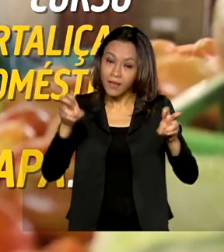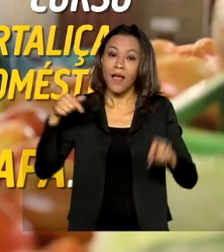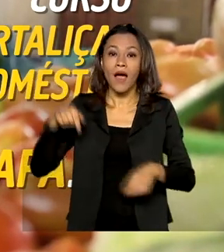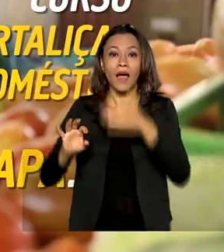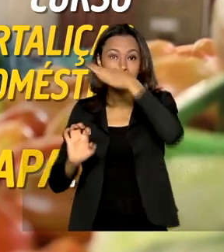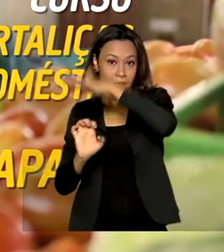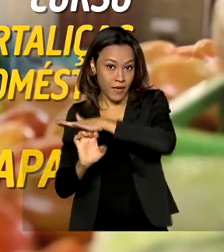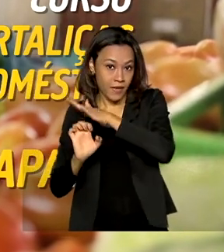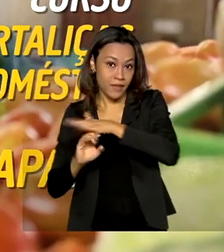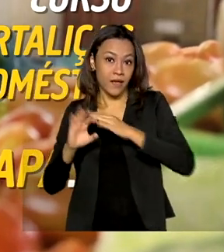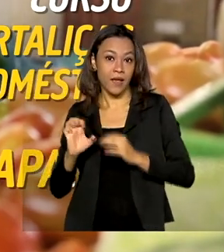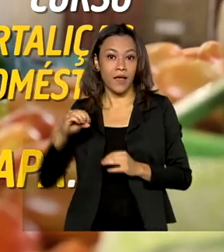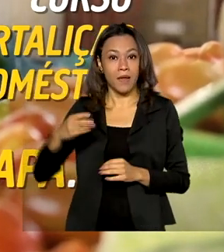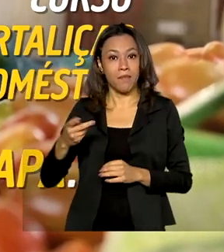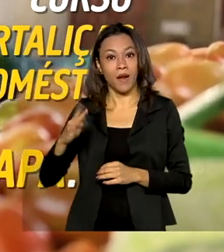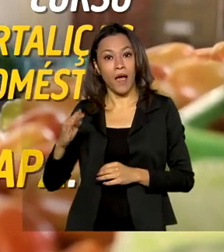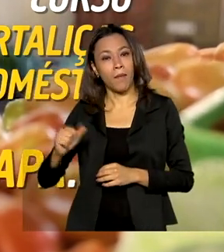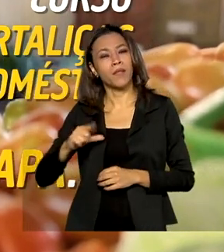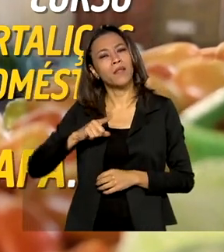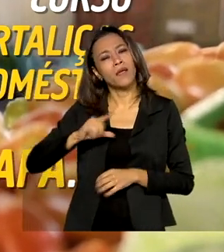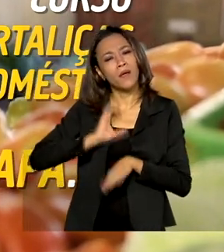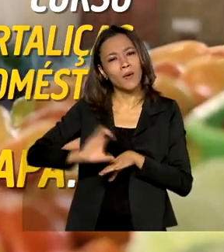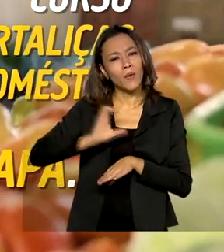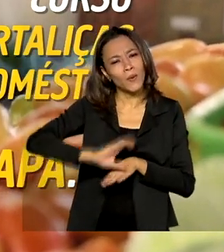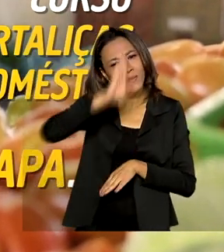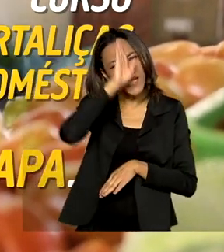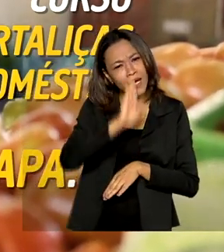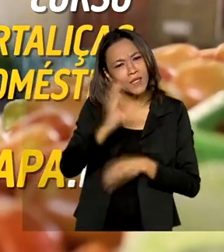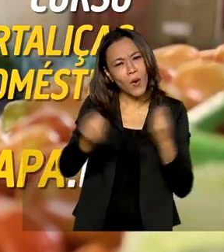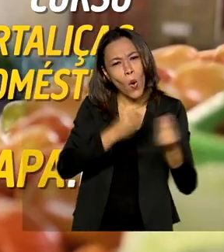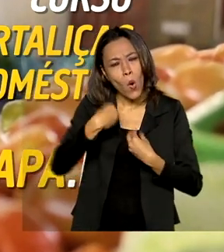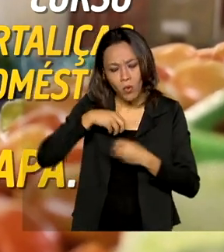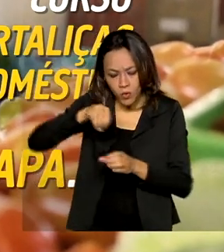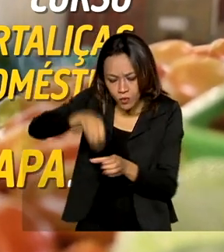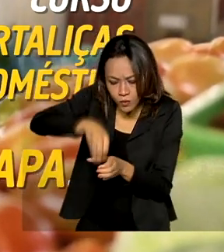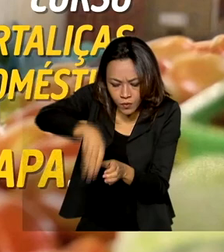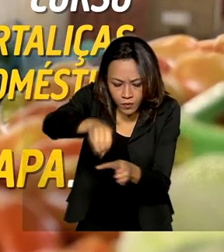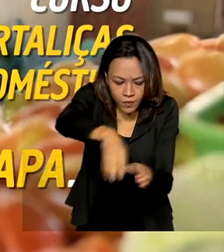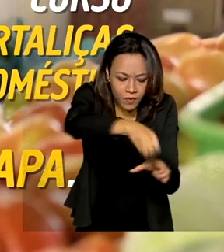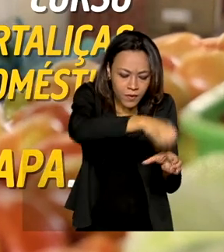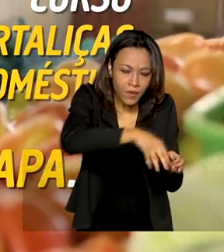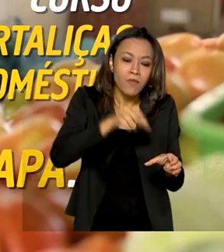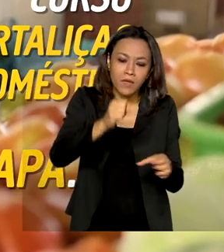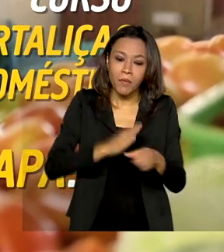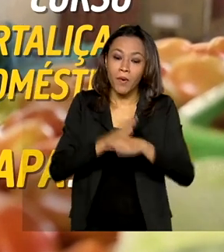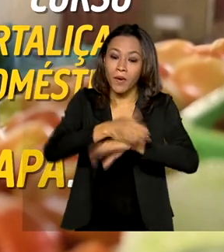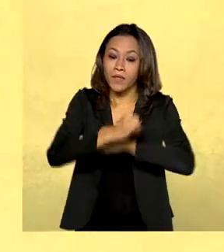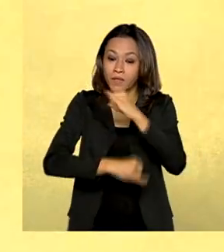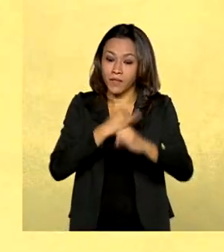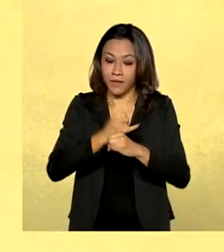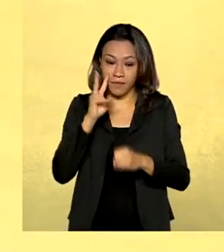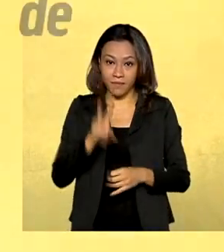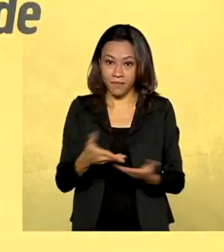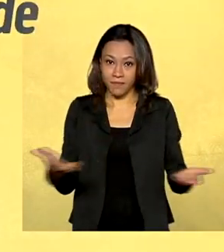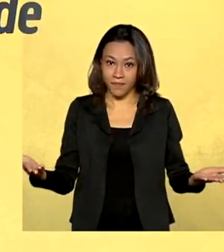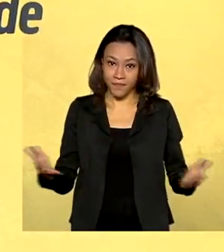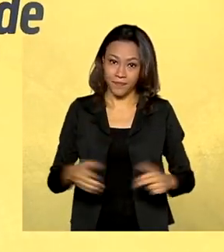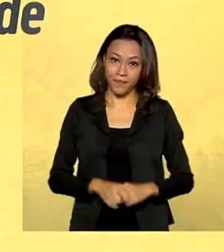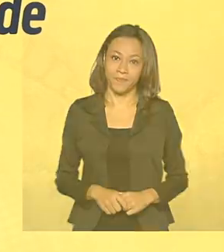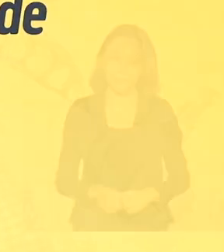oferece curso online gratuito sobre como cultivar essas plantas. Saiba mais no site da Embrapa.